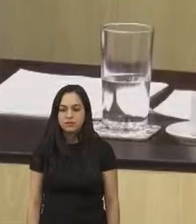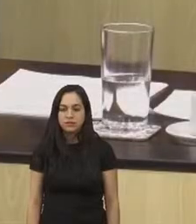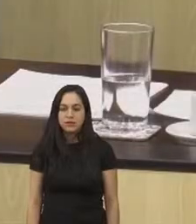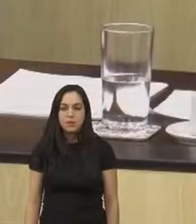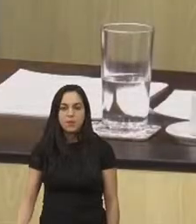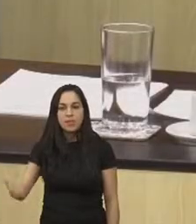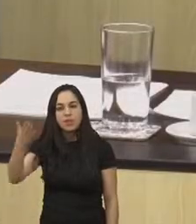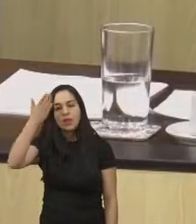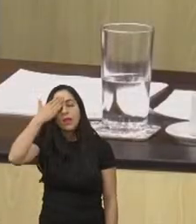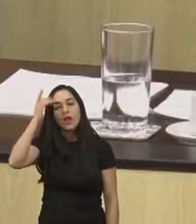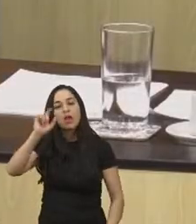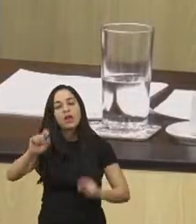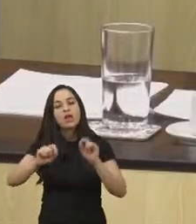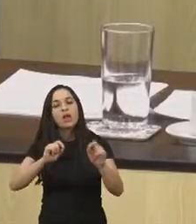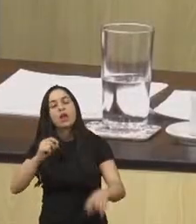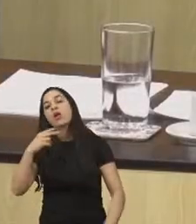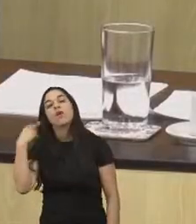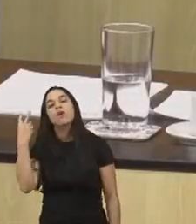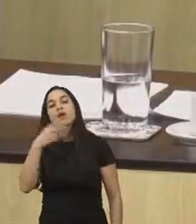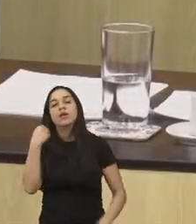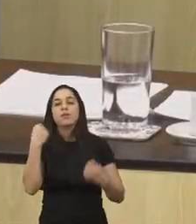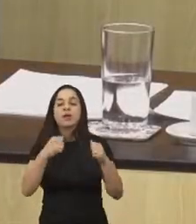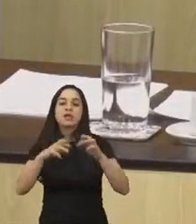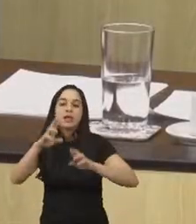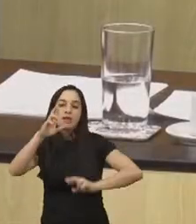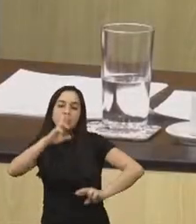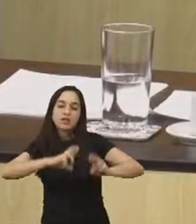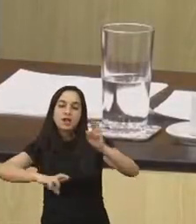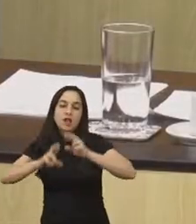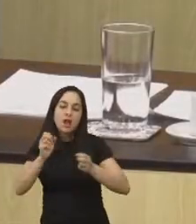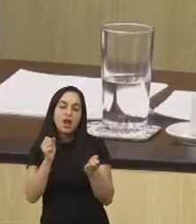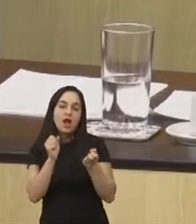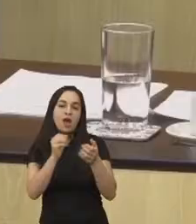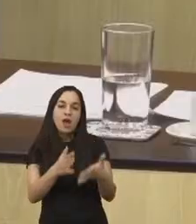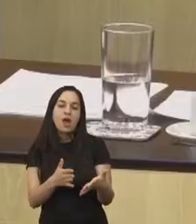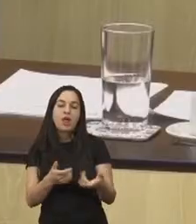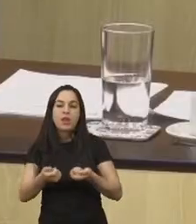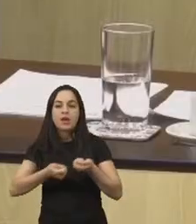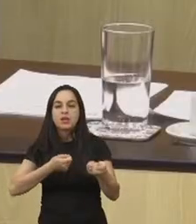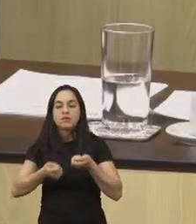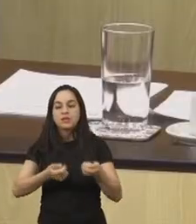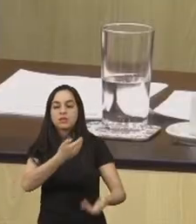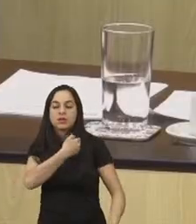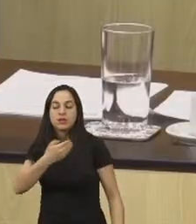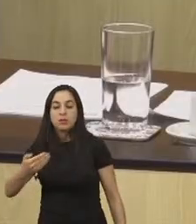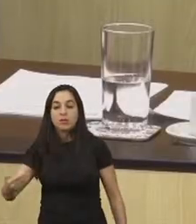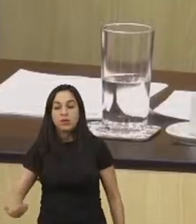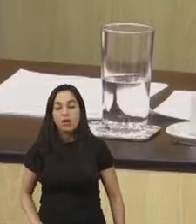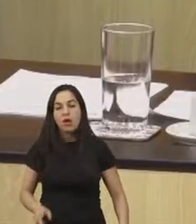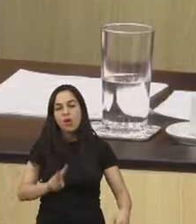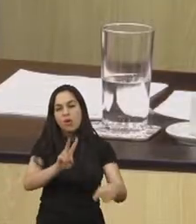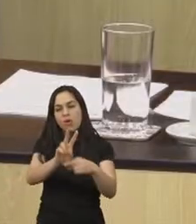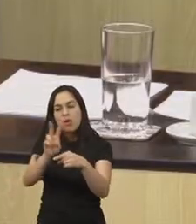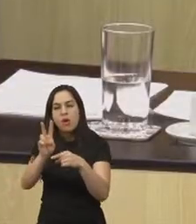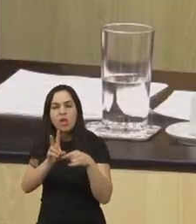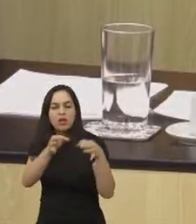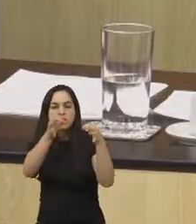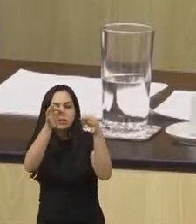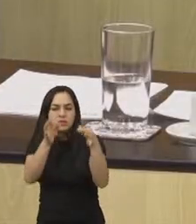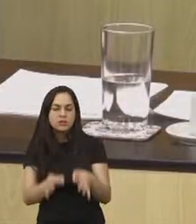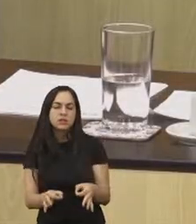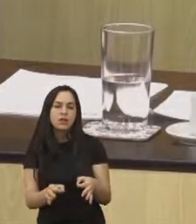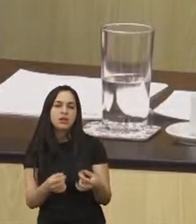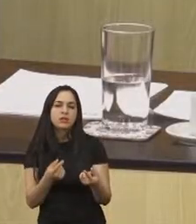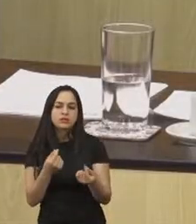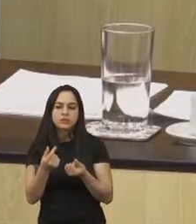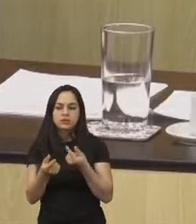Considerando que é dever do vereador fiscalizar os atos da administração pública, zelando pela correta aplicação dos